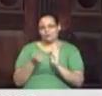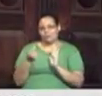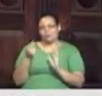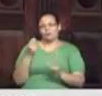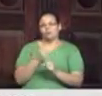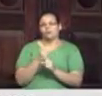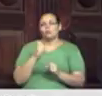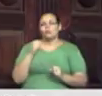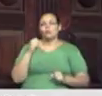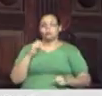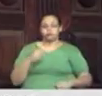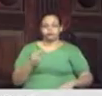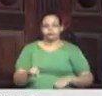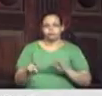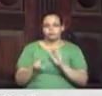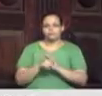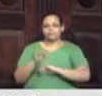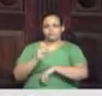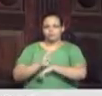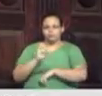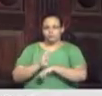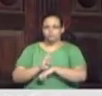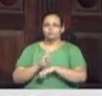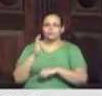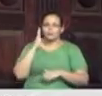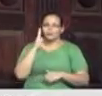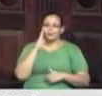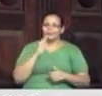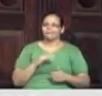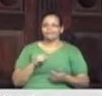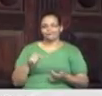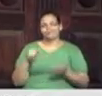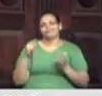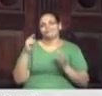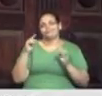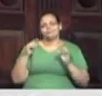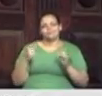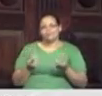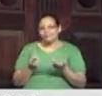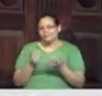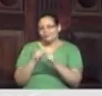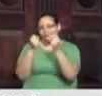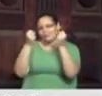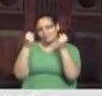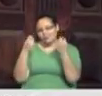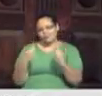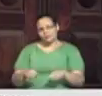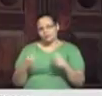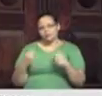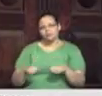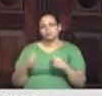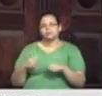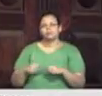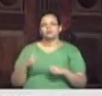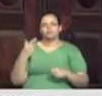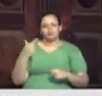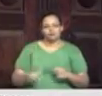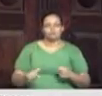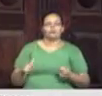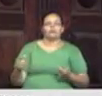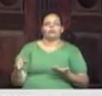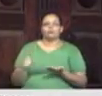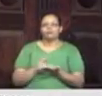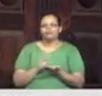concordamos que as contas do Estado estão destruídas e nós concordamos que elas têm que ser recuperadas e que a